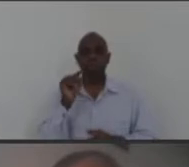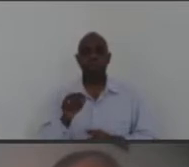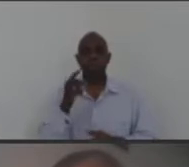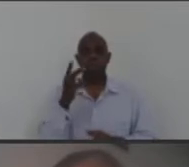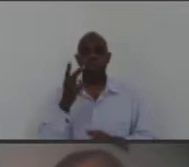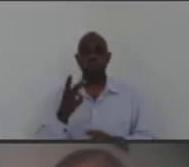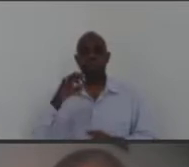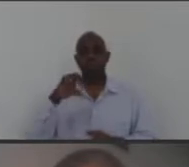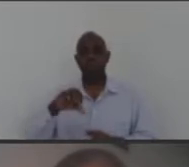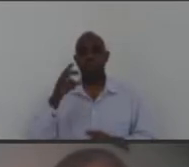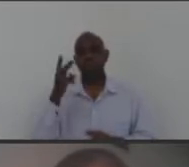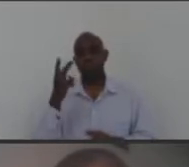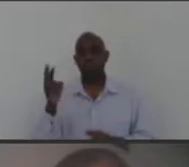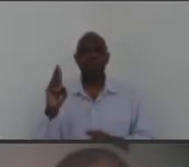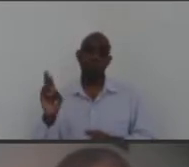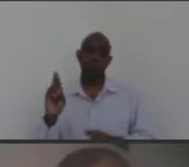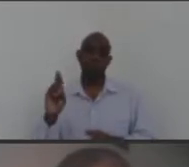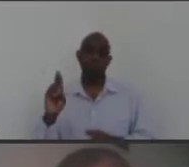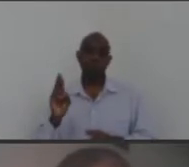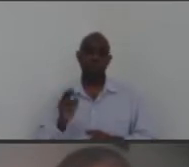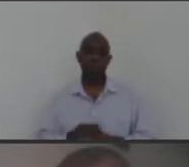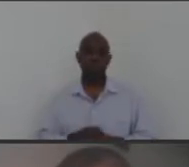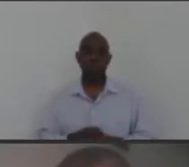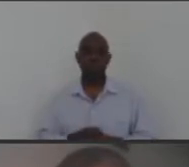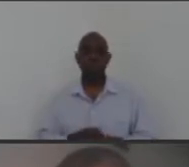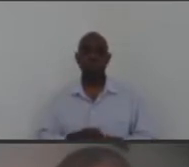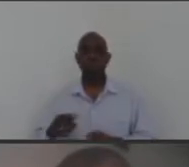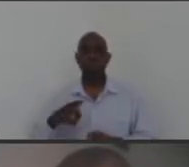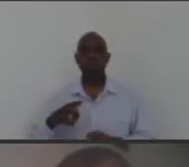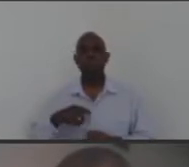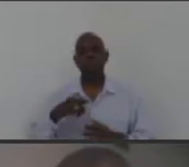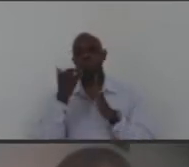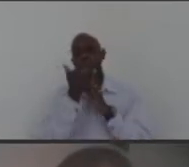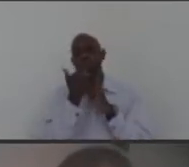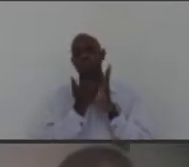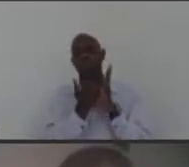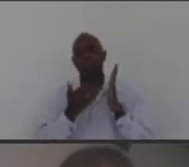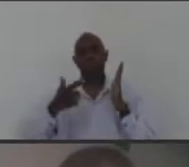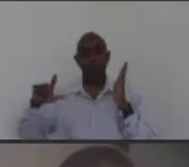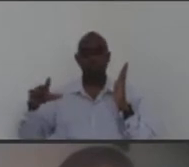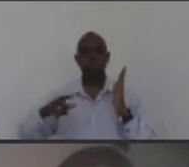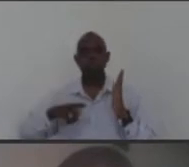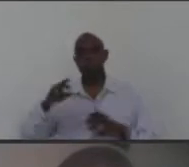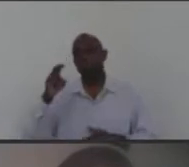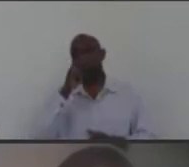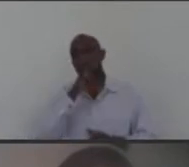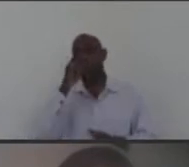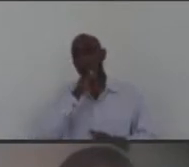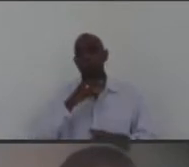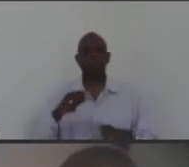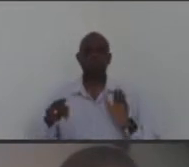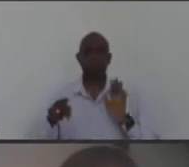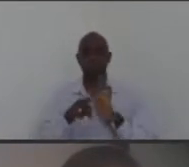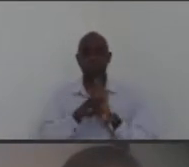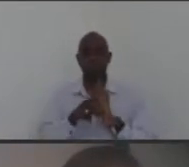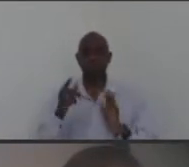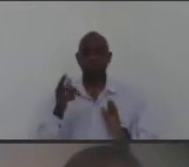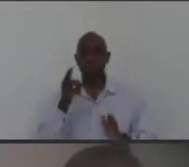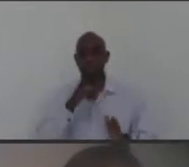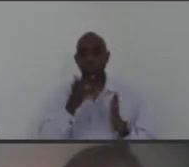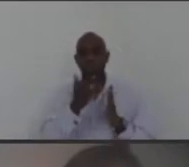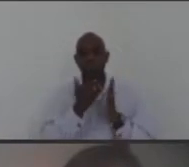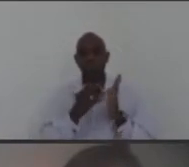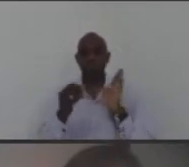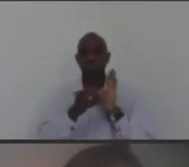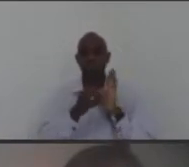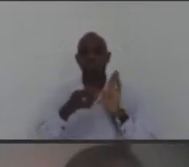R$ 420.292, para fins que especifique da outras providências. O pedido de urgência da matéria fundamenta-se na própria mensagem que acompanha a matéria.